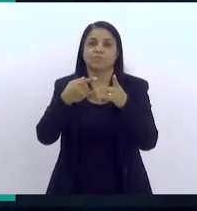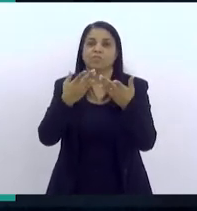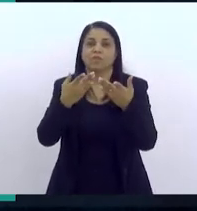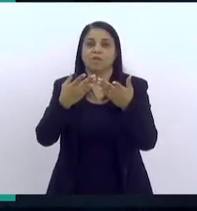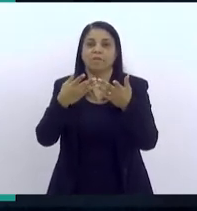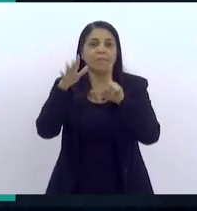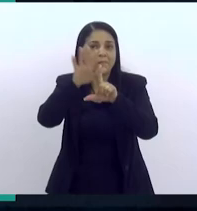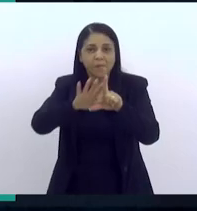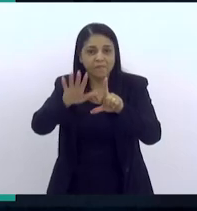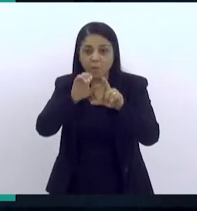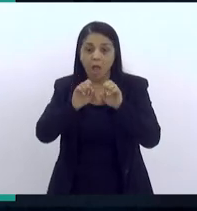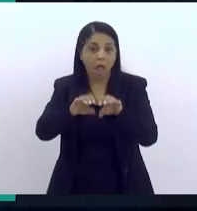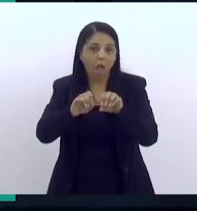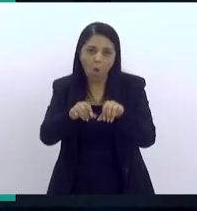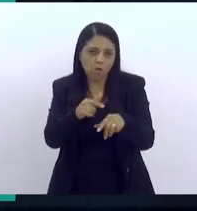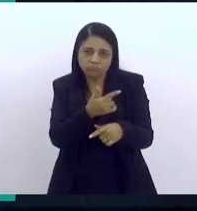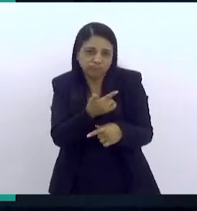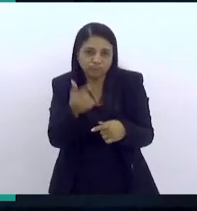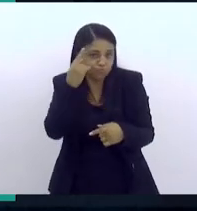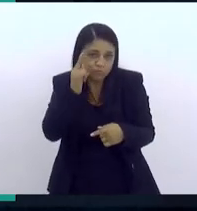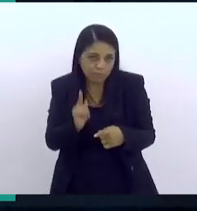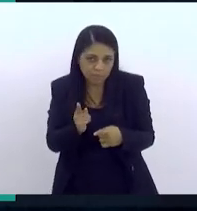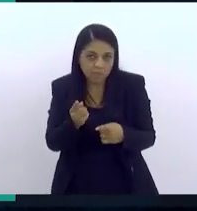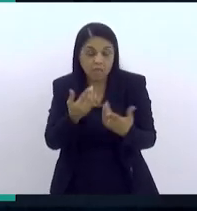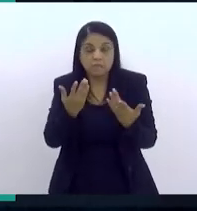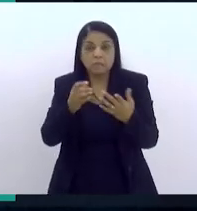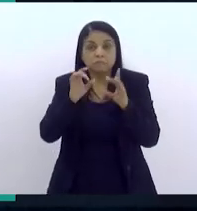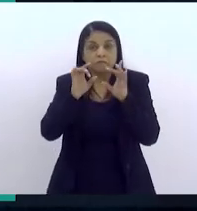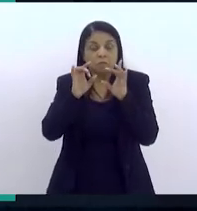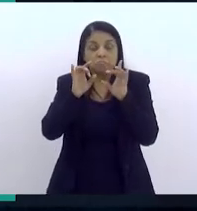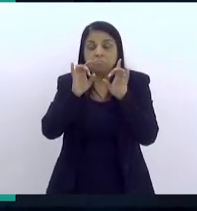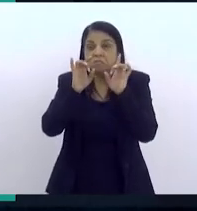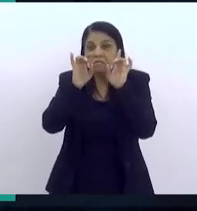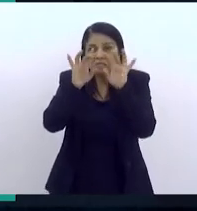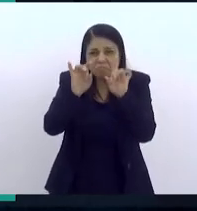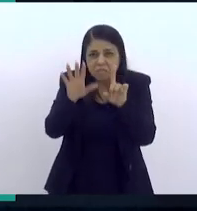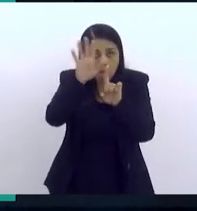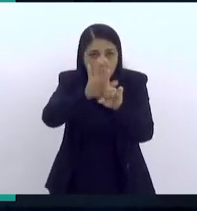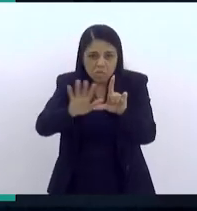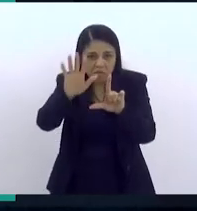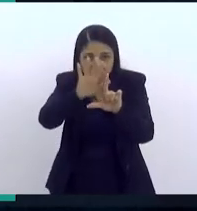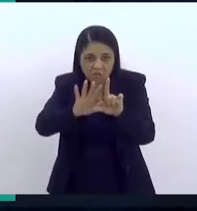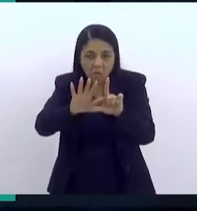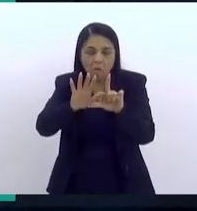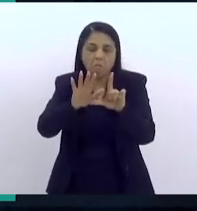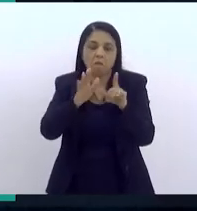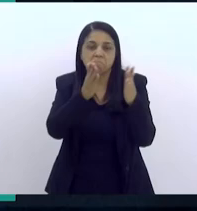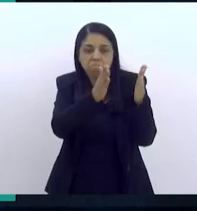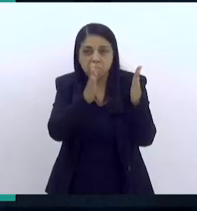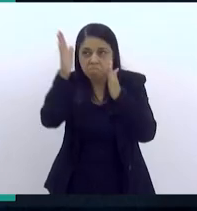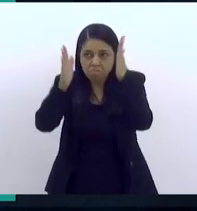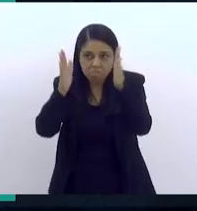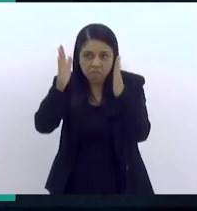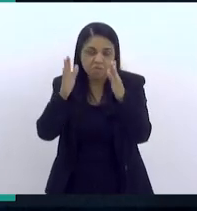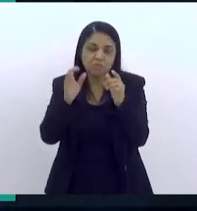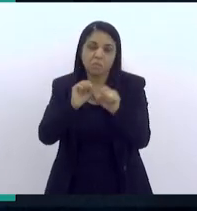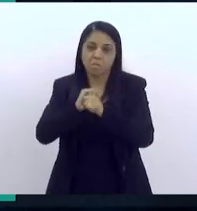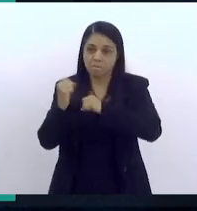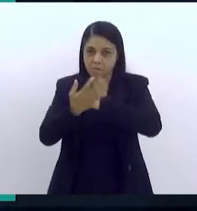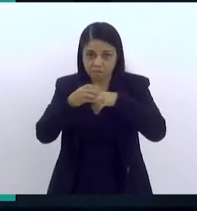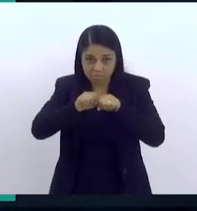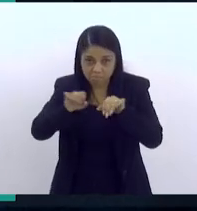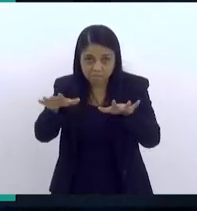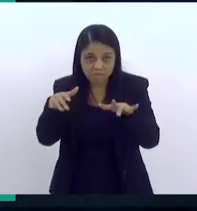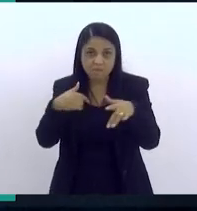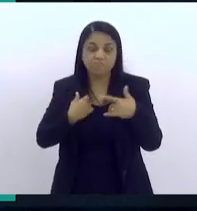ofertado nenhuma plataforma digital específica para essas aulas durante a pandemia todo mundo usou essas